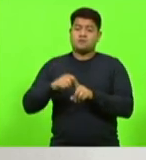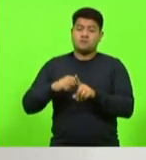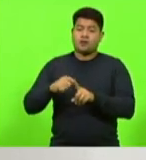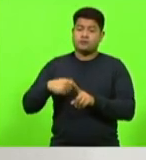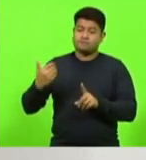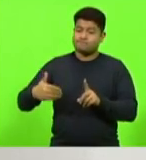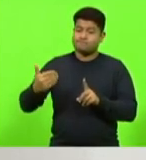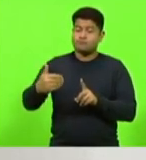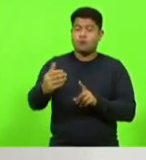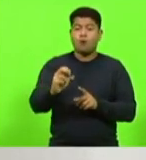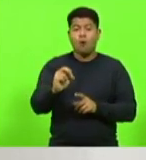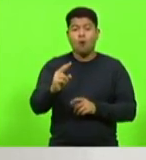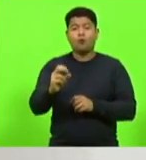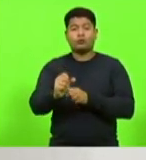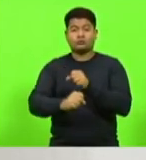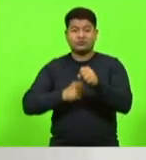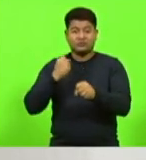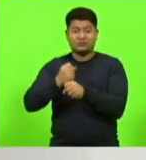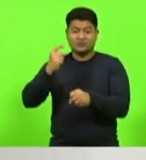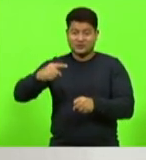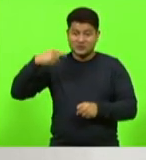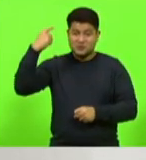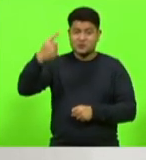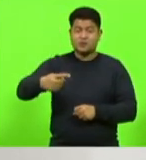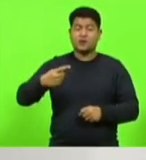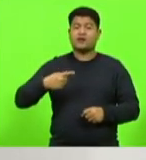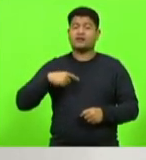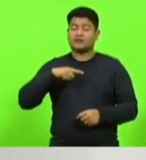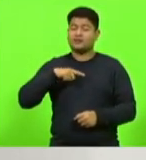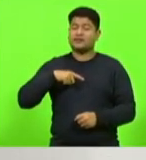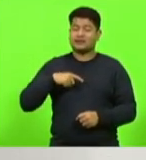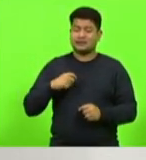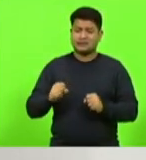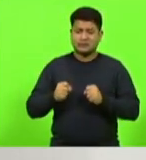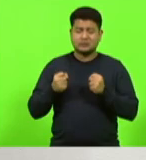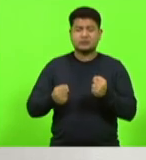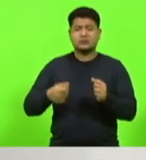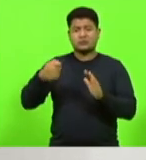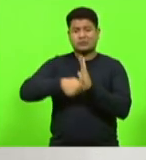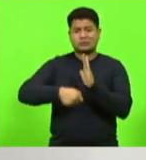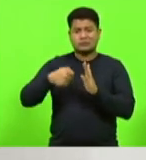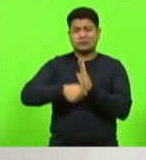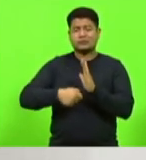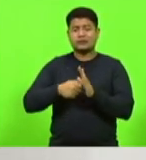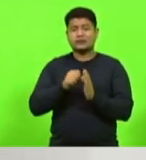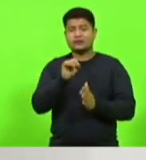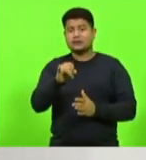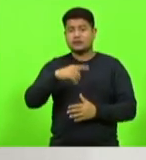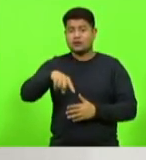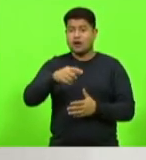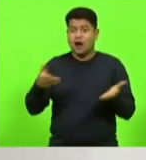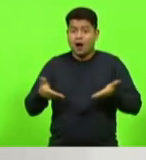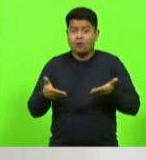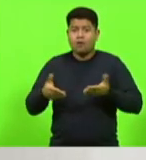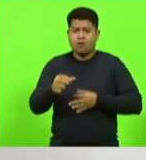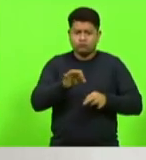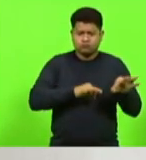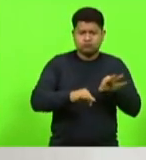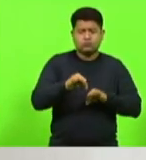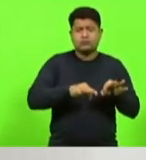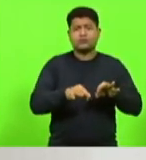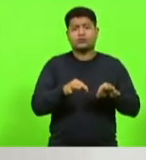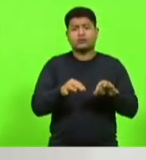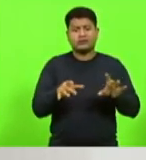o próximo ano será um ano de enfrentamento em que, se nós não nos organizarmos e não nos